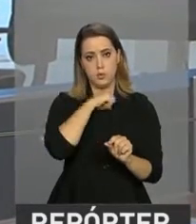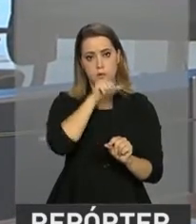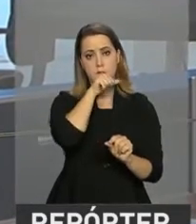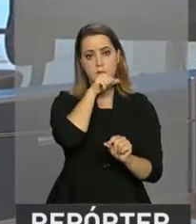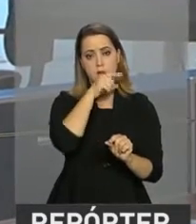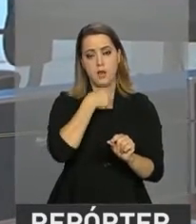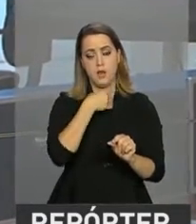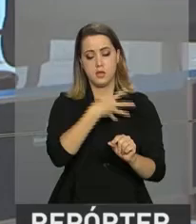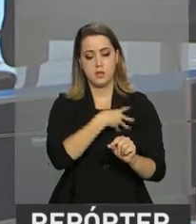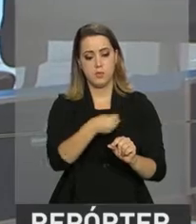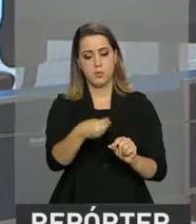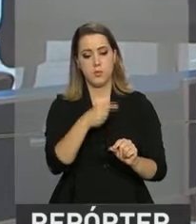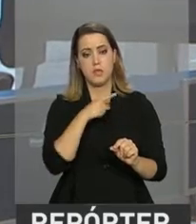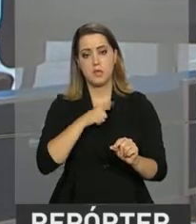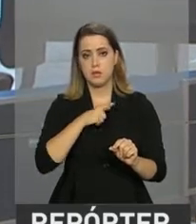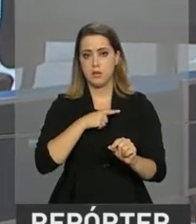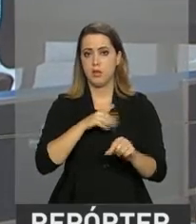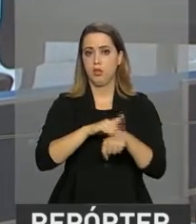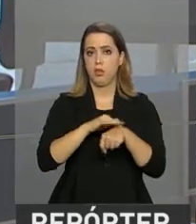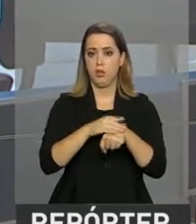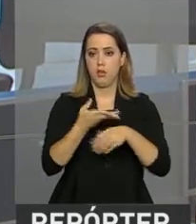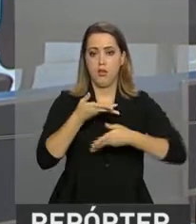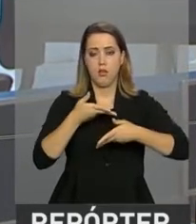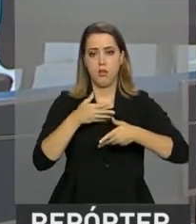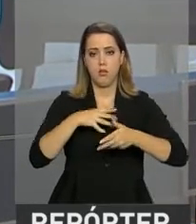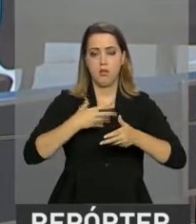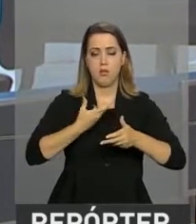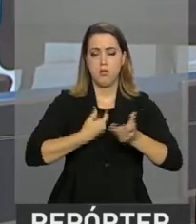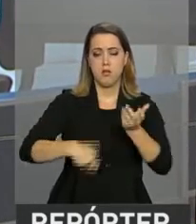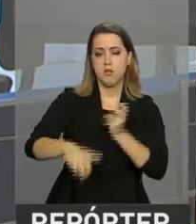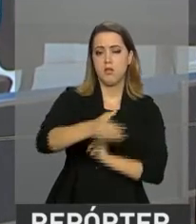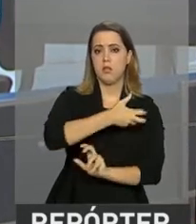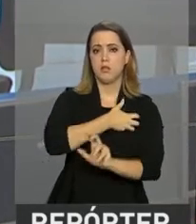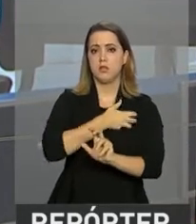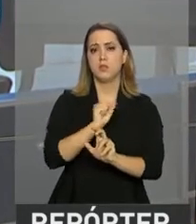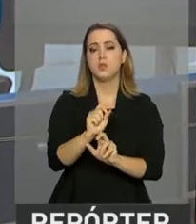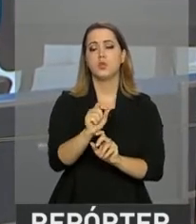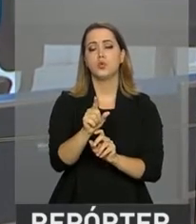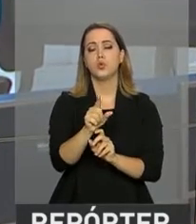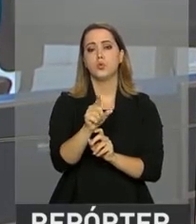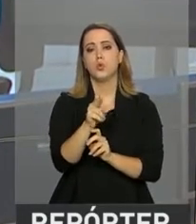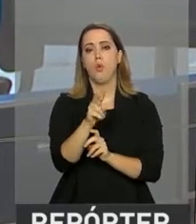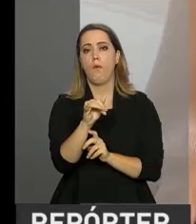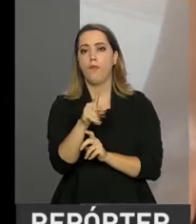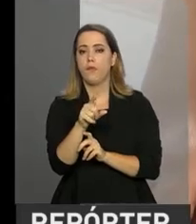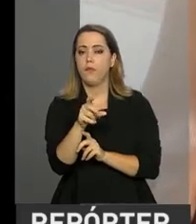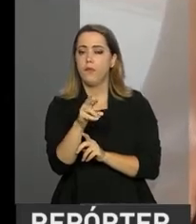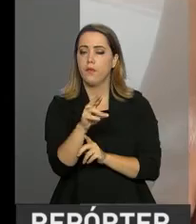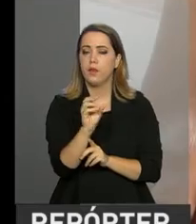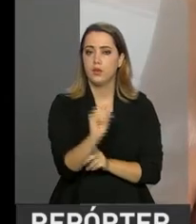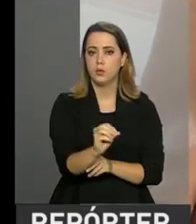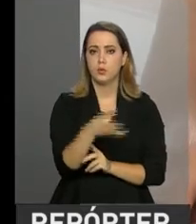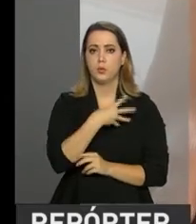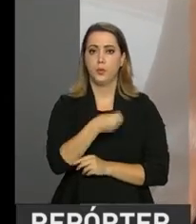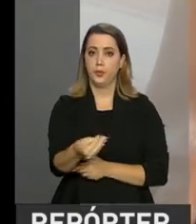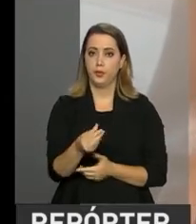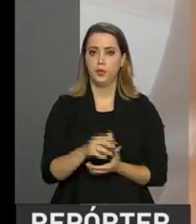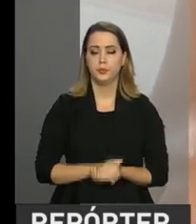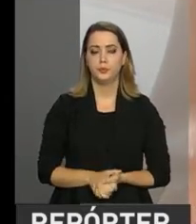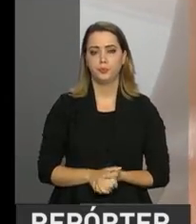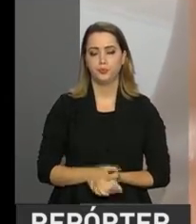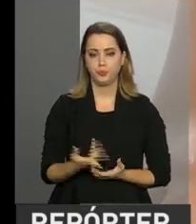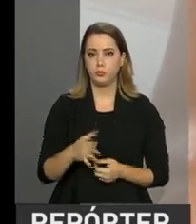para os filhos durante a gestação os dados foram divulgados pelo ministério da saúde a taxa de